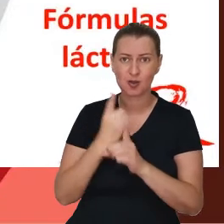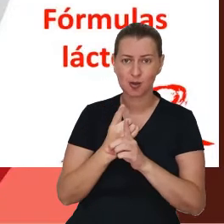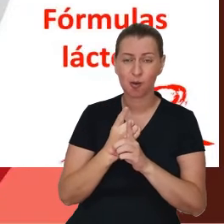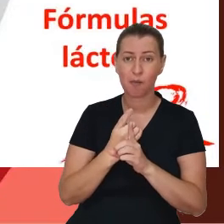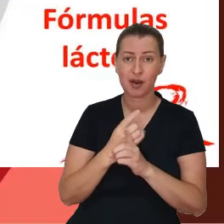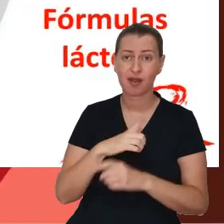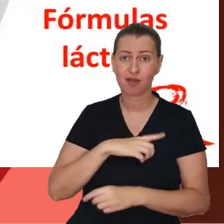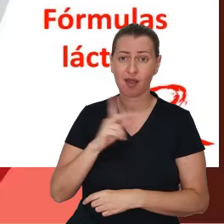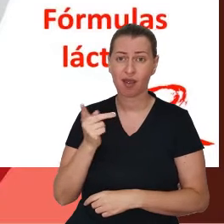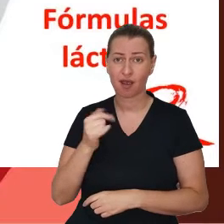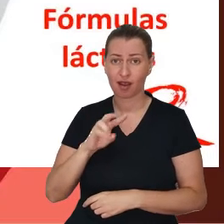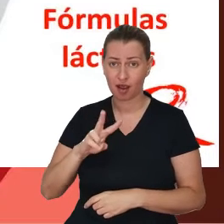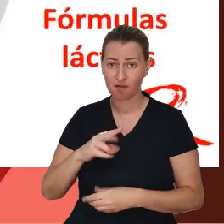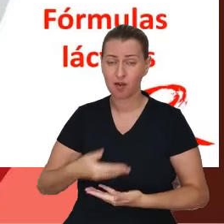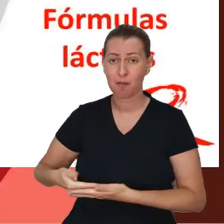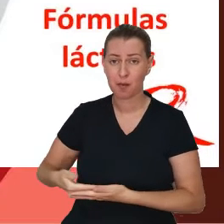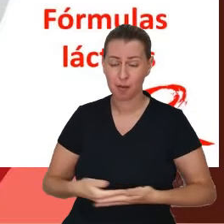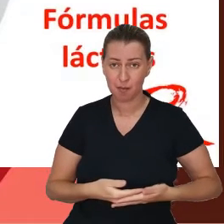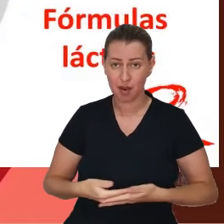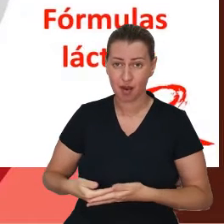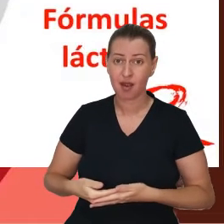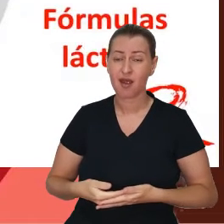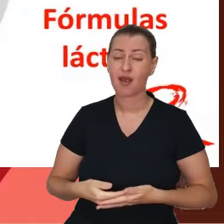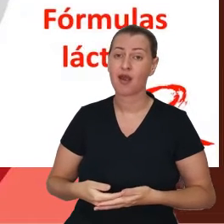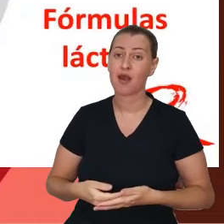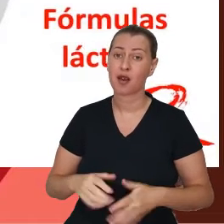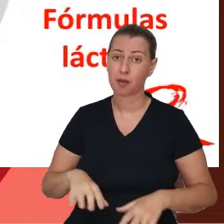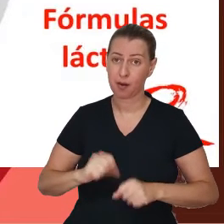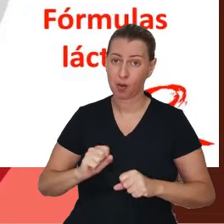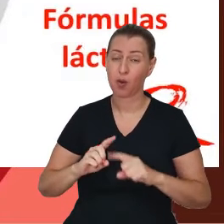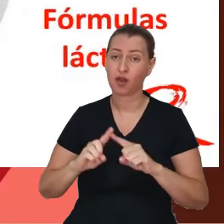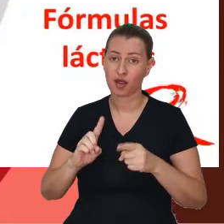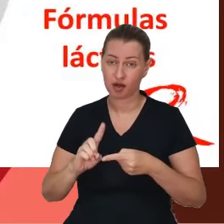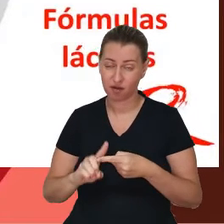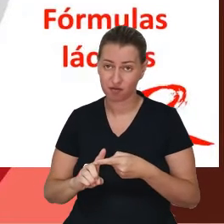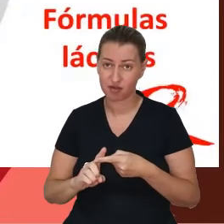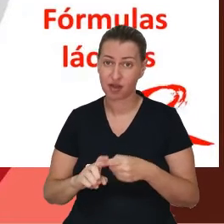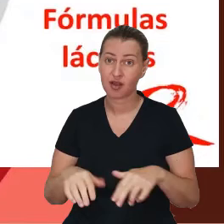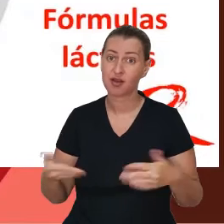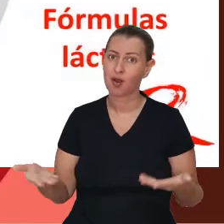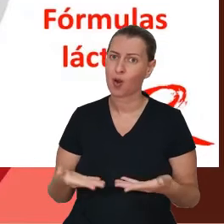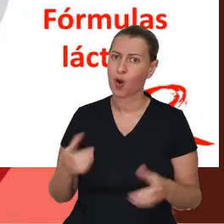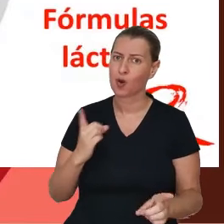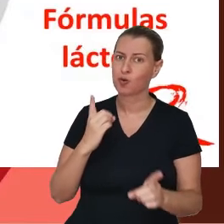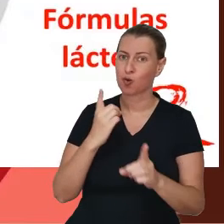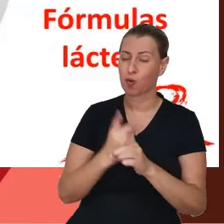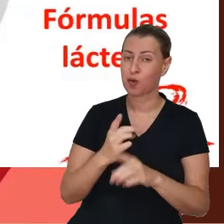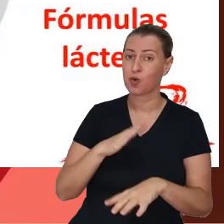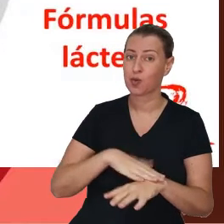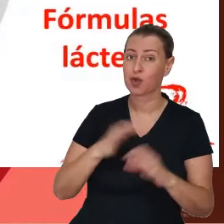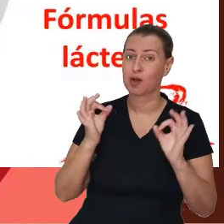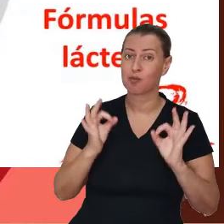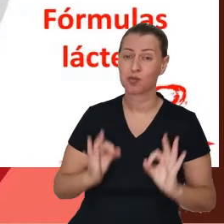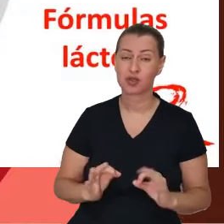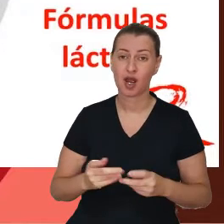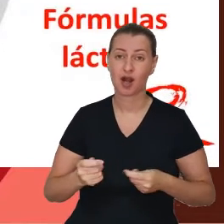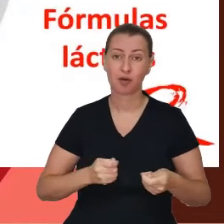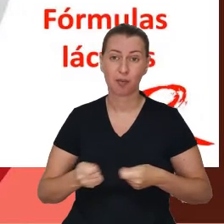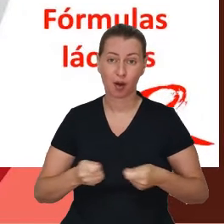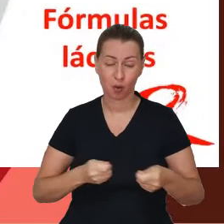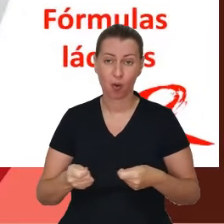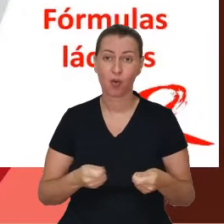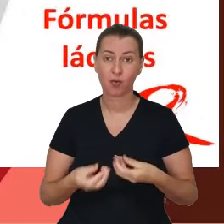mais uma oportunidade de descobrir num tempo mais oportuno que realmente seja favorável para estar conseguindo